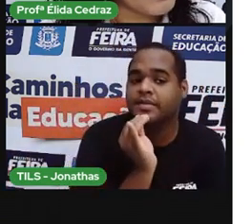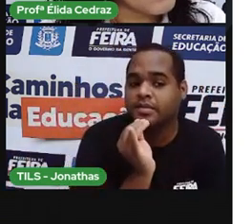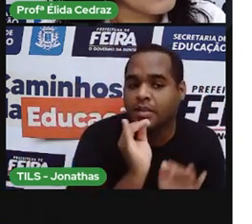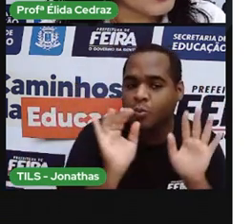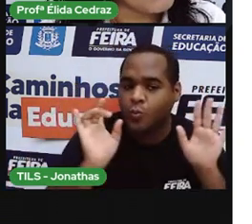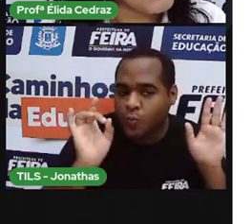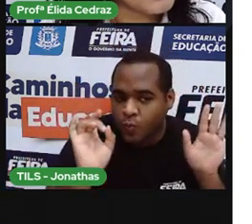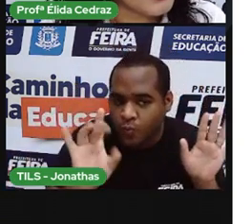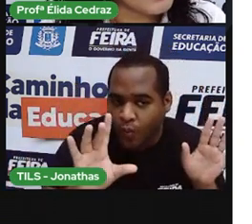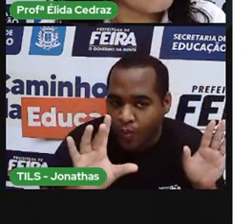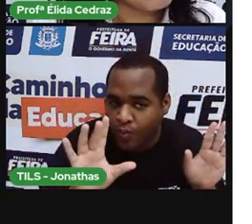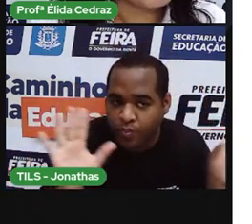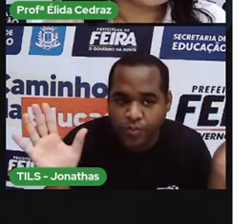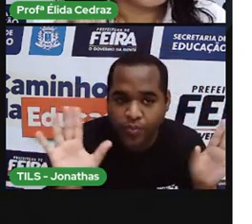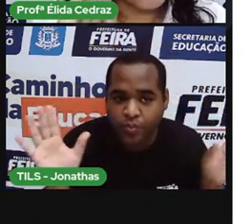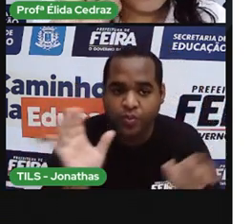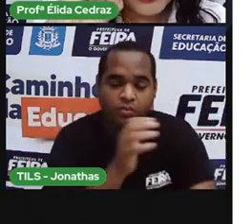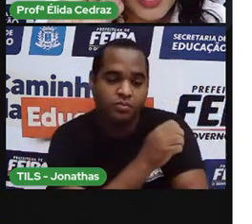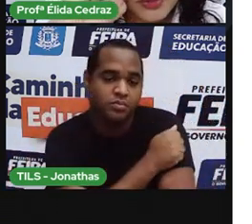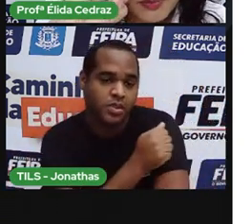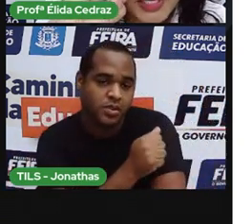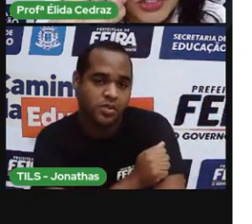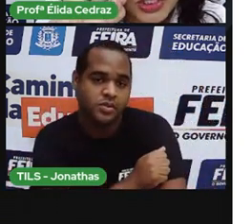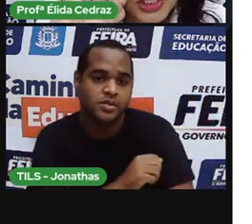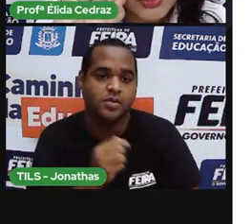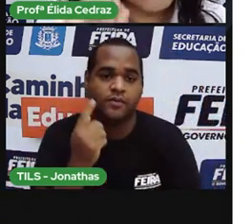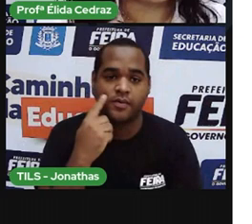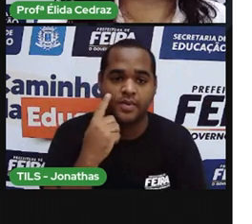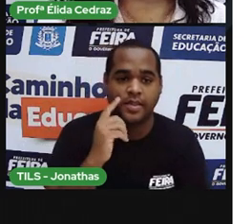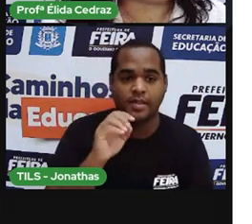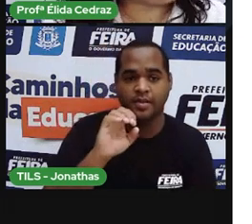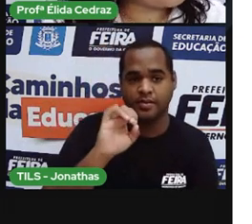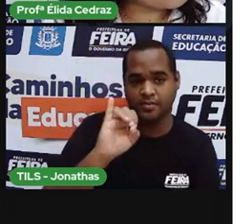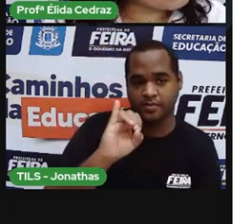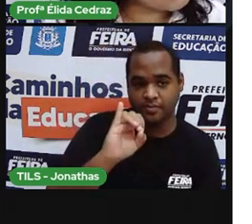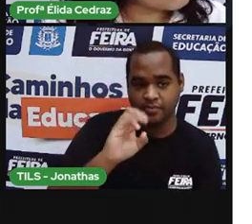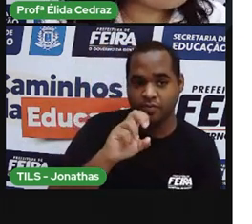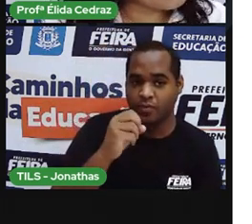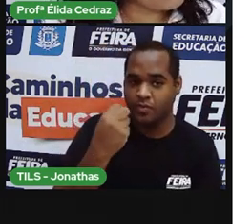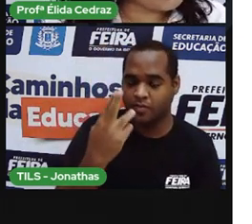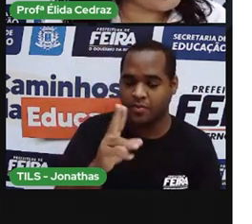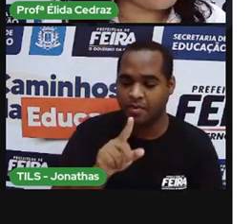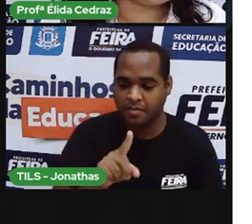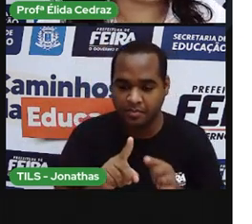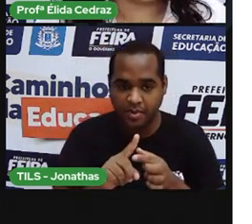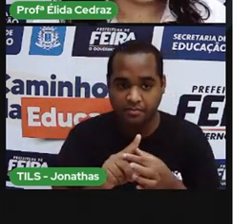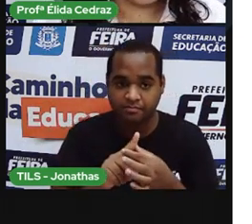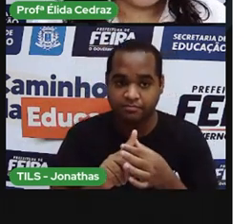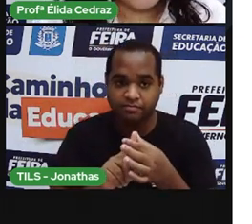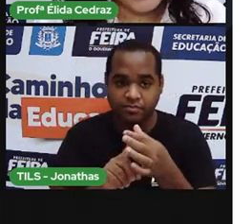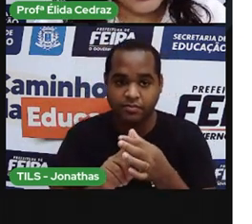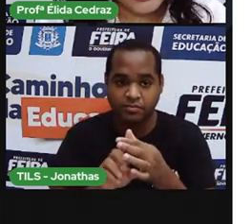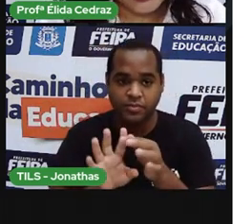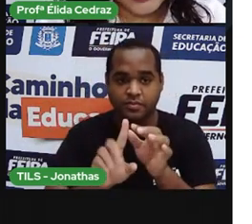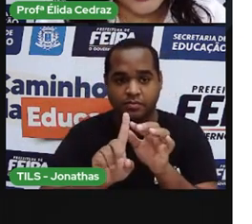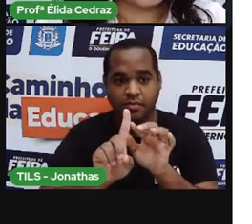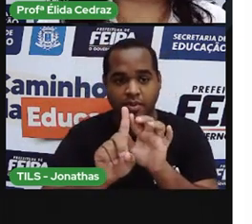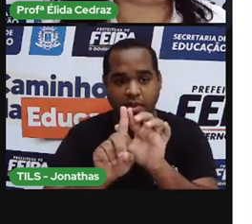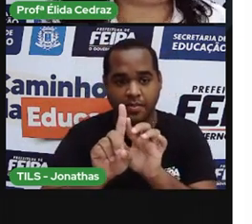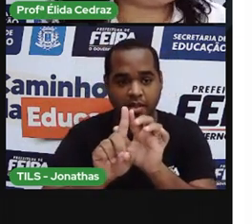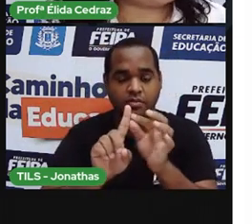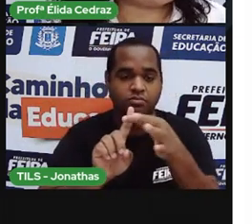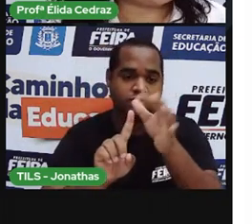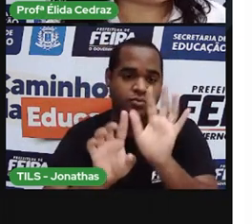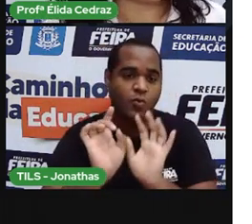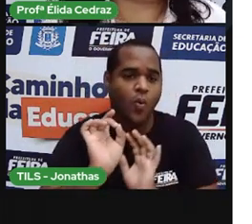que ela faz com os alunos dela. O dedo mindinho ou paletinho de picolé. Aí, no slide